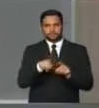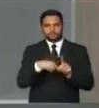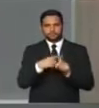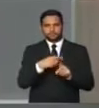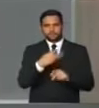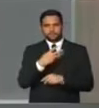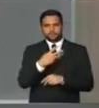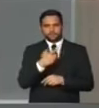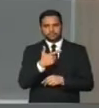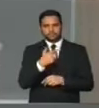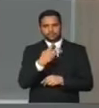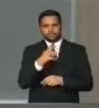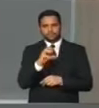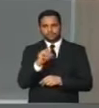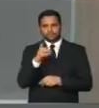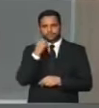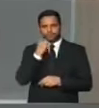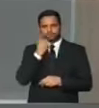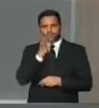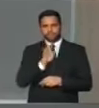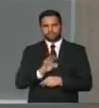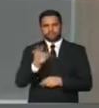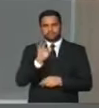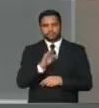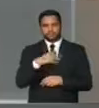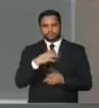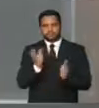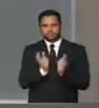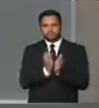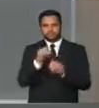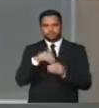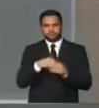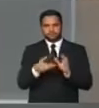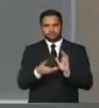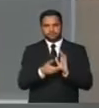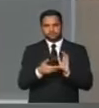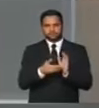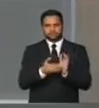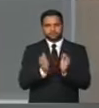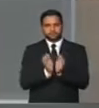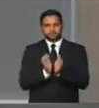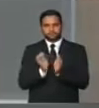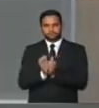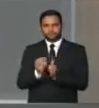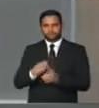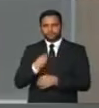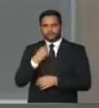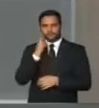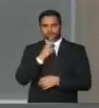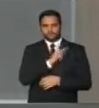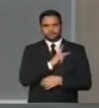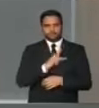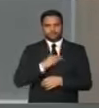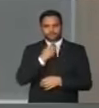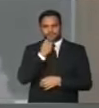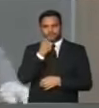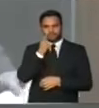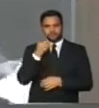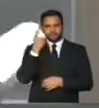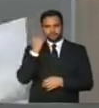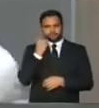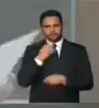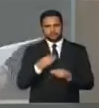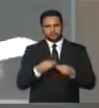de 230 deputados federais que compõem esses partidos. E aqui, senhor presidente, senhoras e senhores